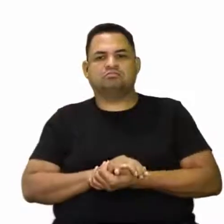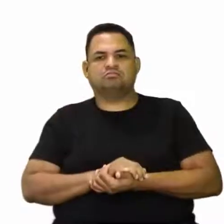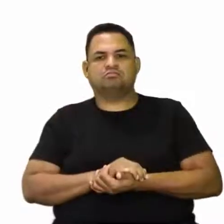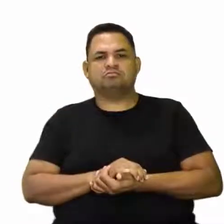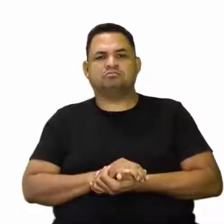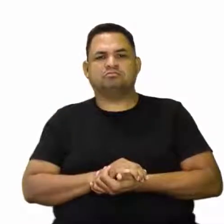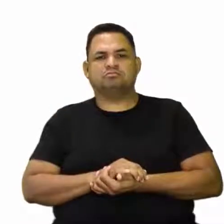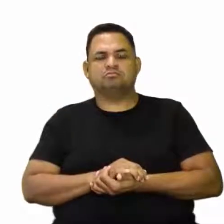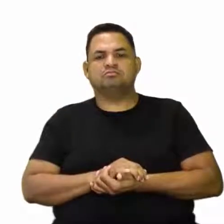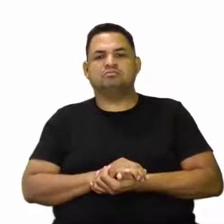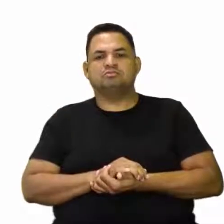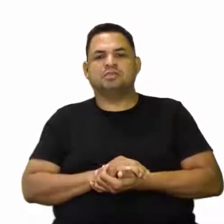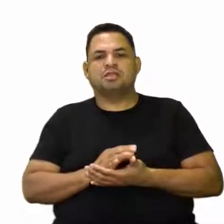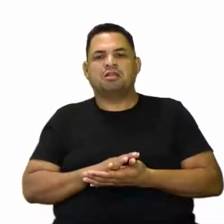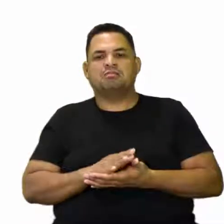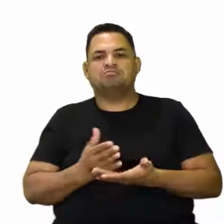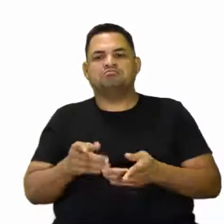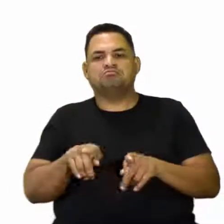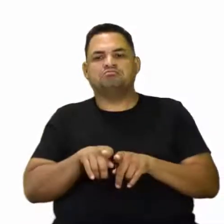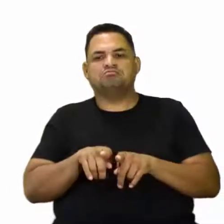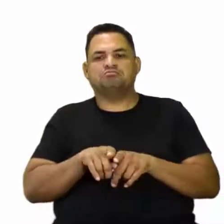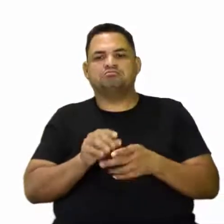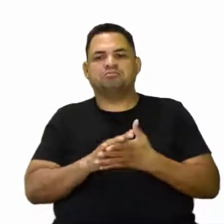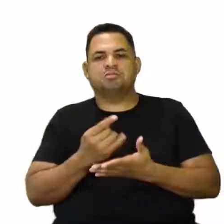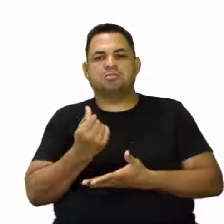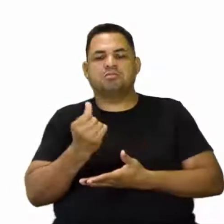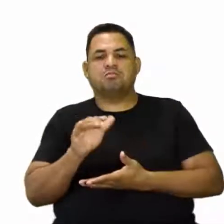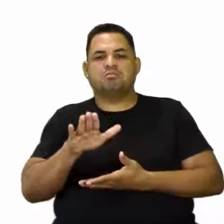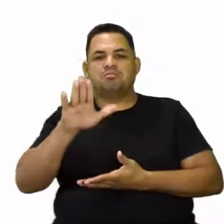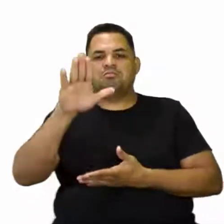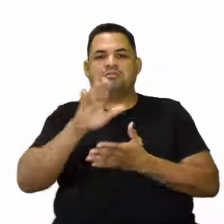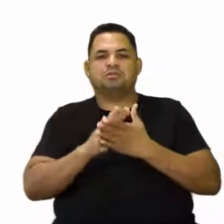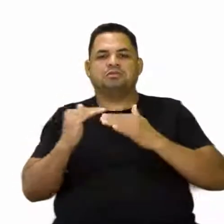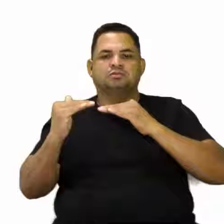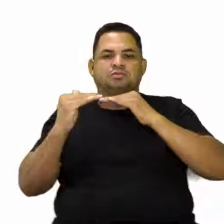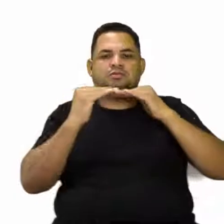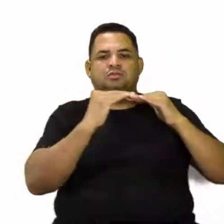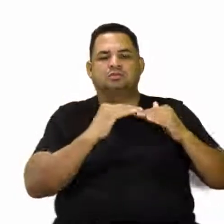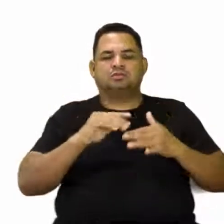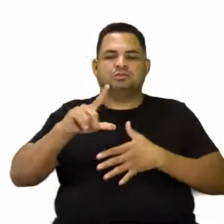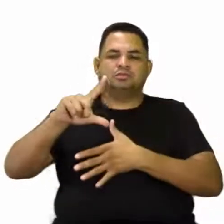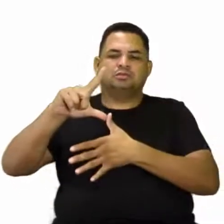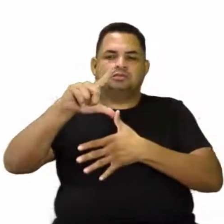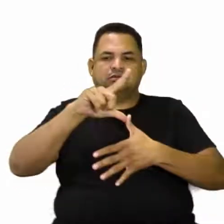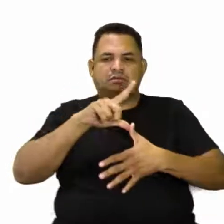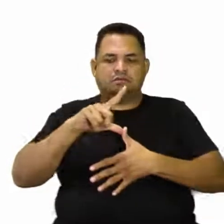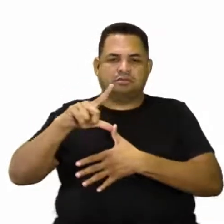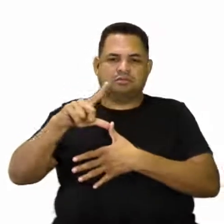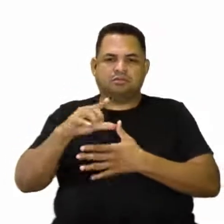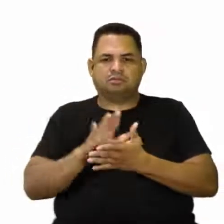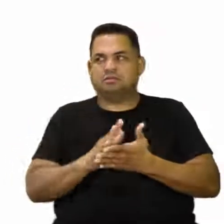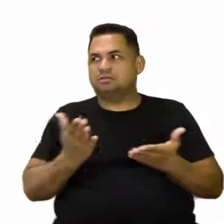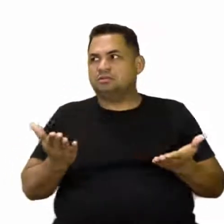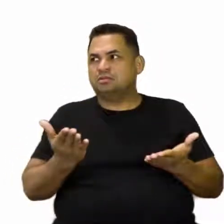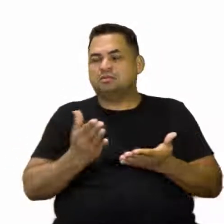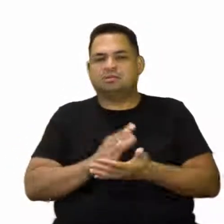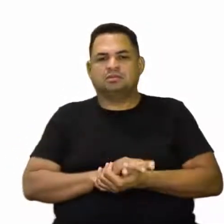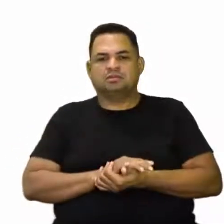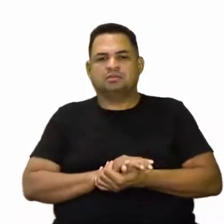Canadá. Ainda assim, é um país caríssimo para os padrões da América Latina.